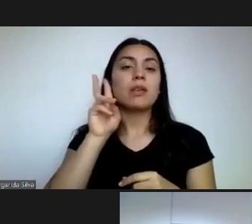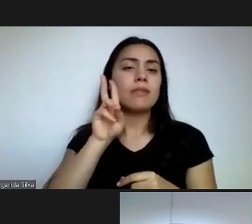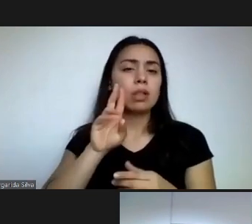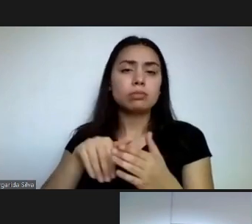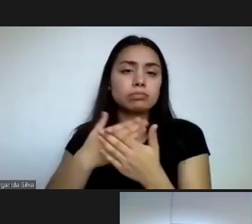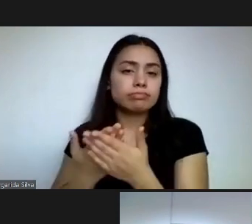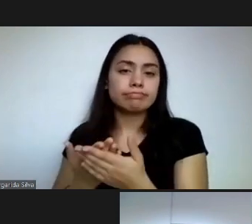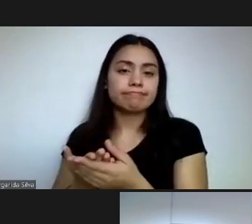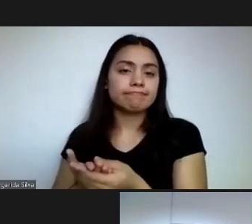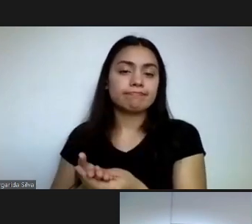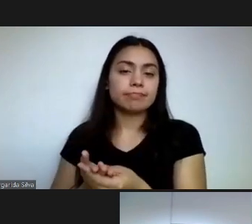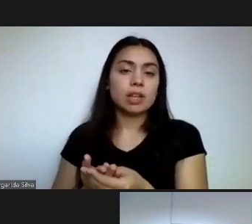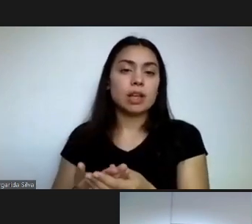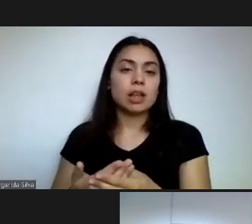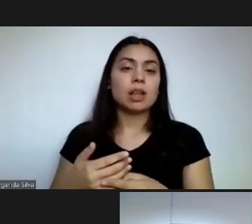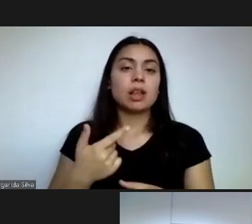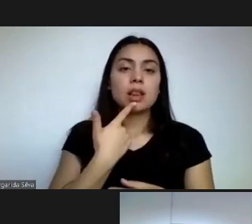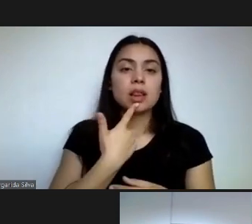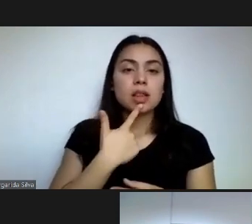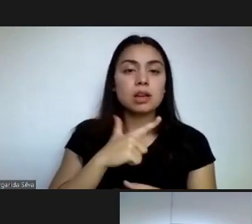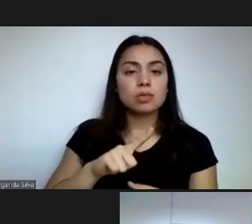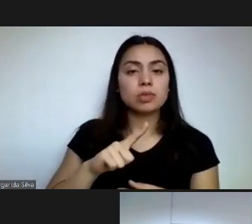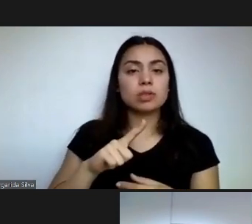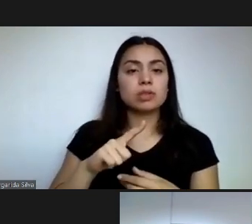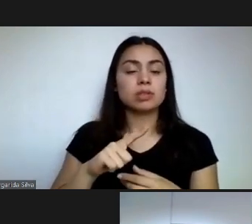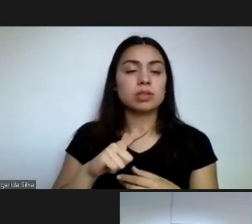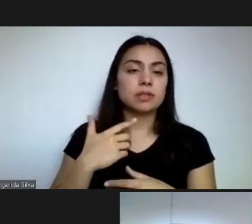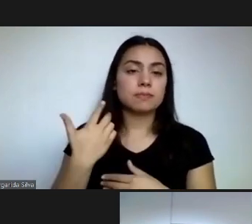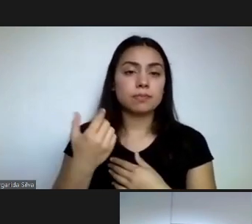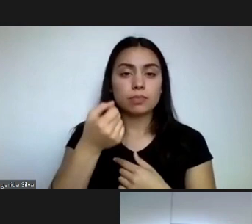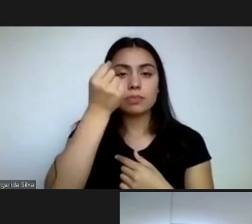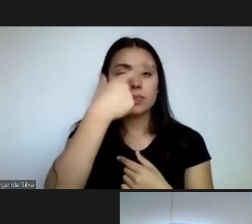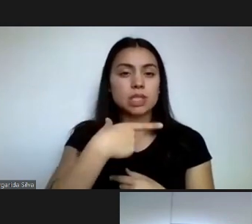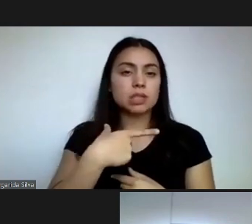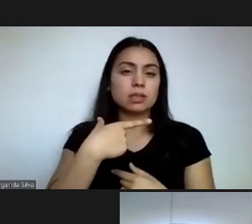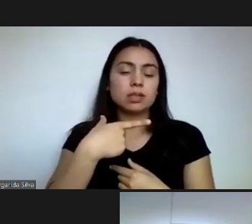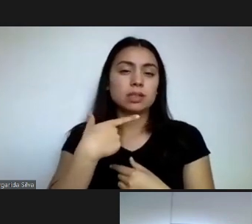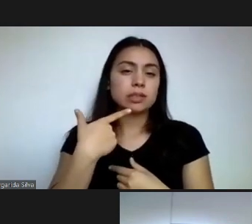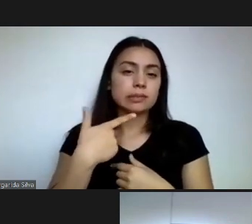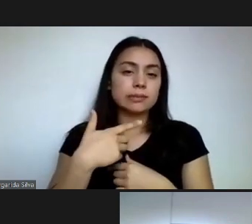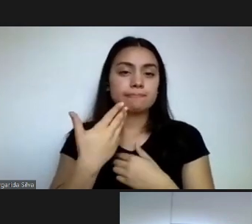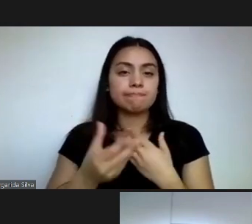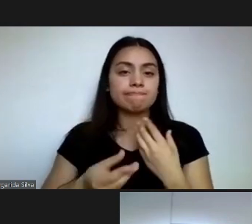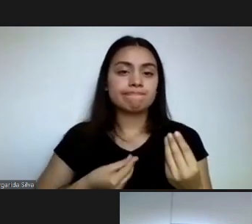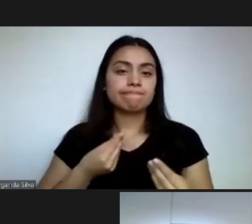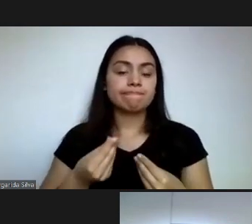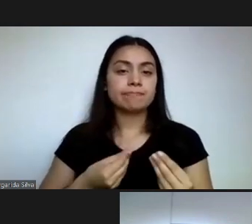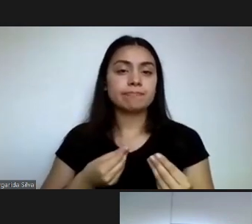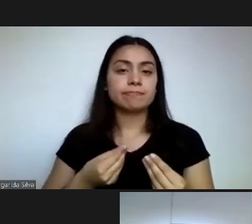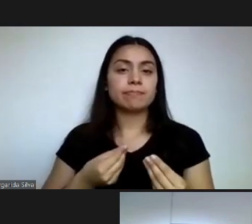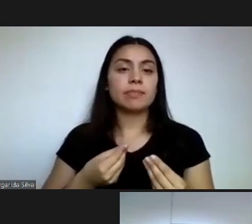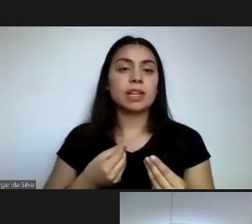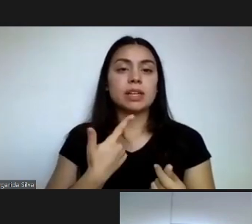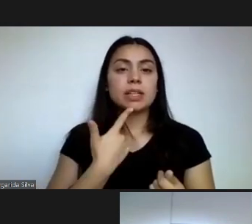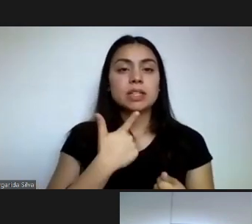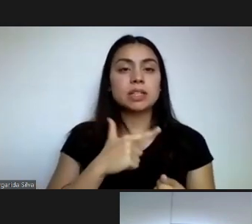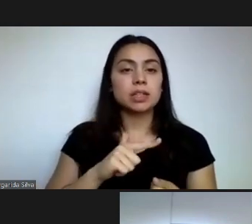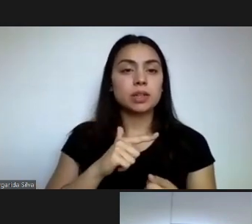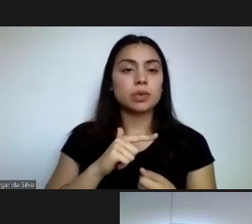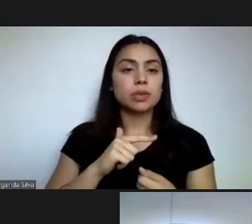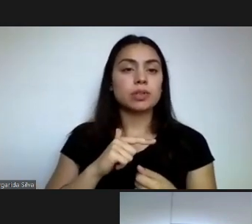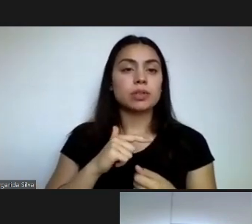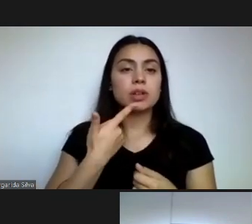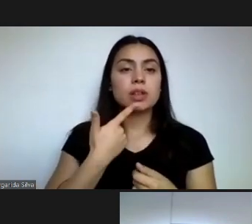de línguas humanas, né? Historicamente, as populações africanas e as suas línguas, por uma questão de